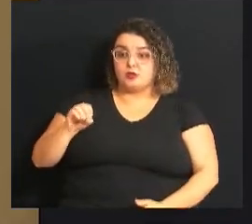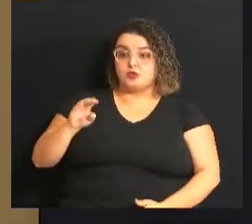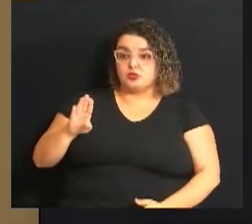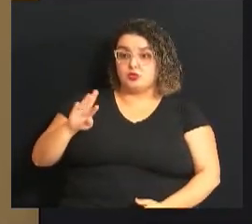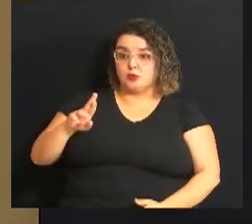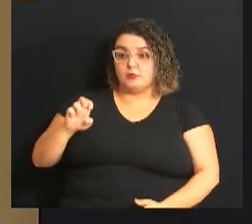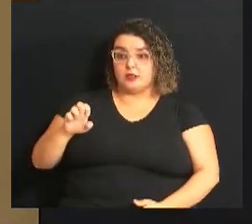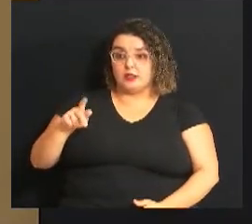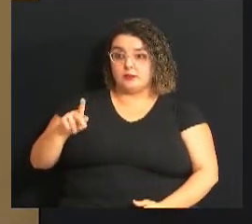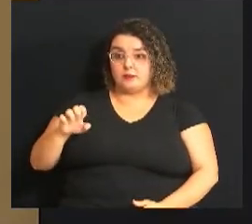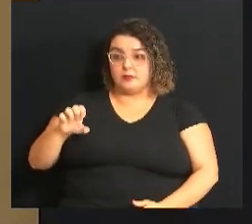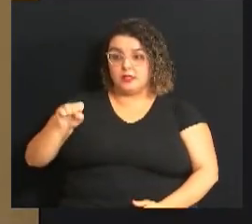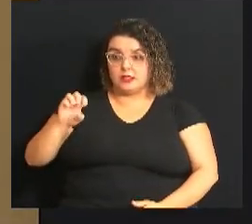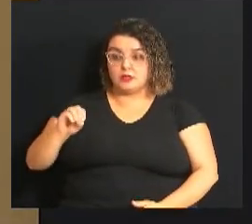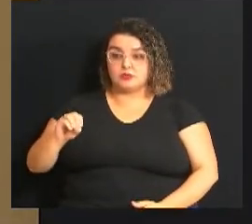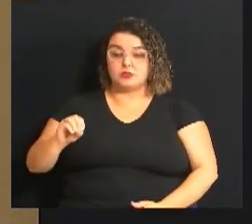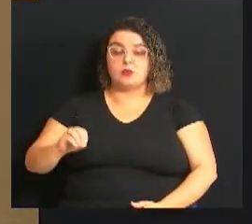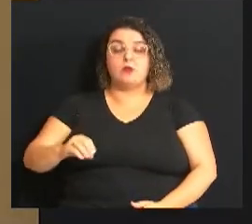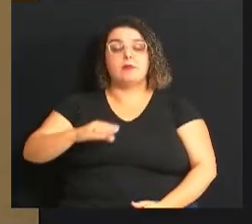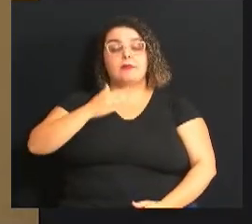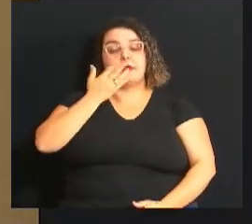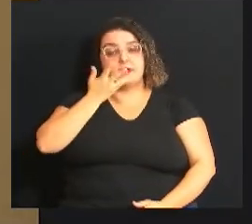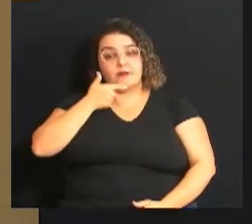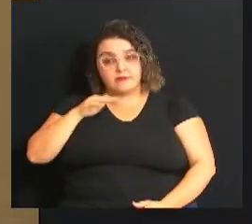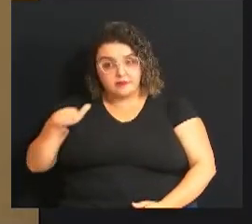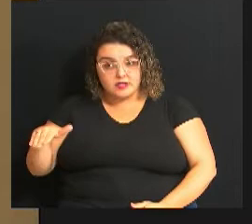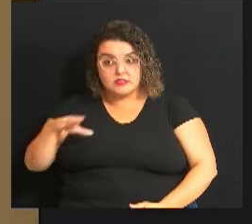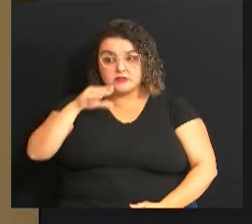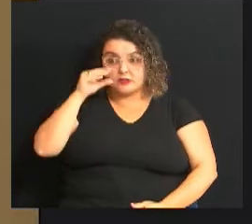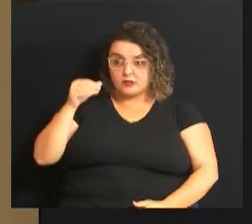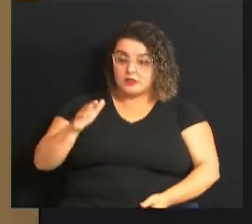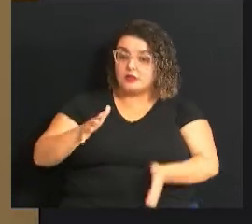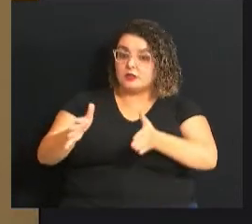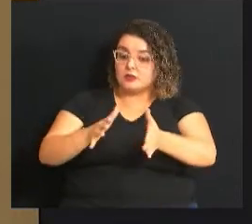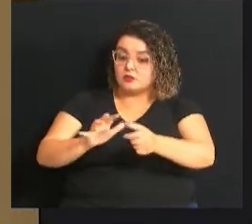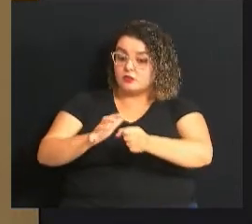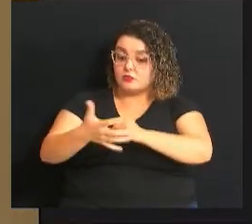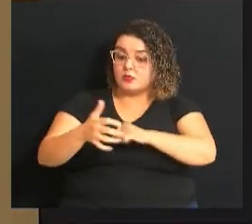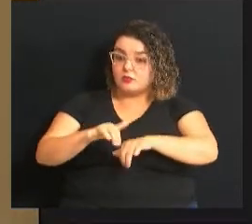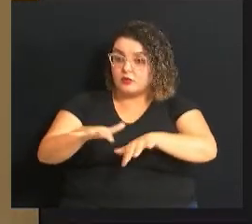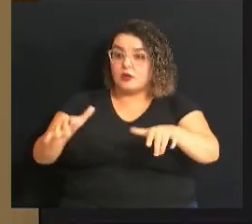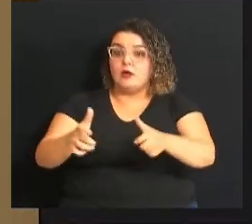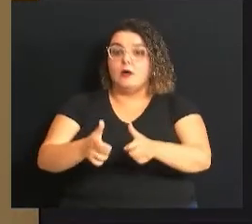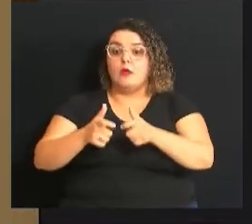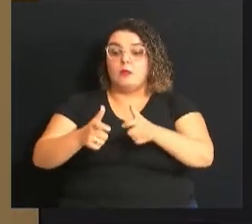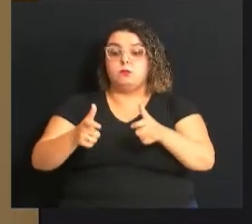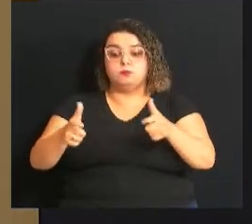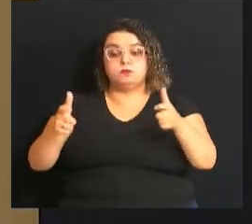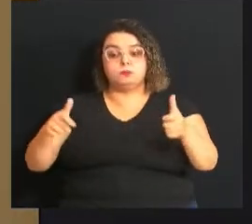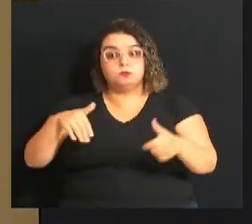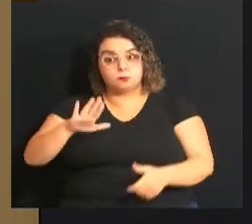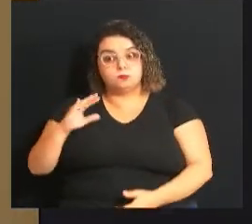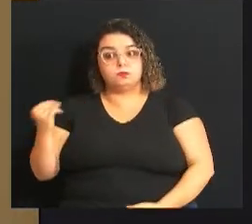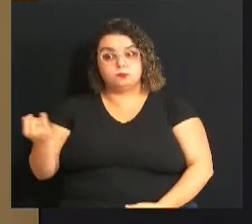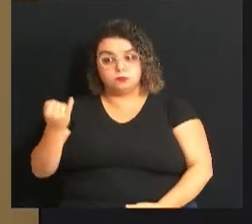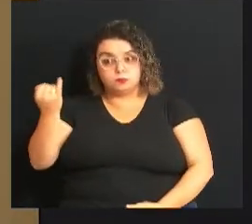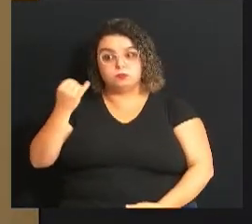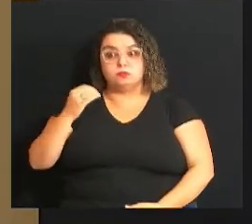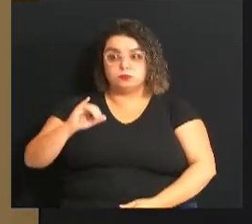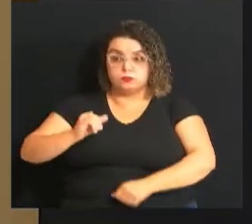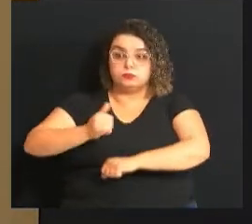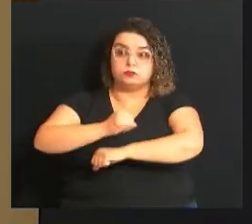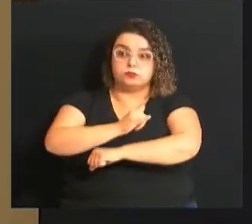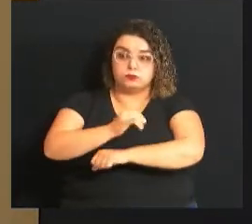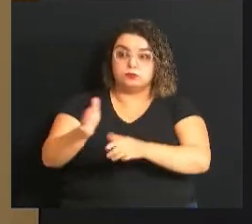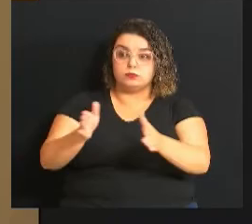né? Infância e adolescência. E agora com a pandemia, os estudos mostraram um aumento ainda mais importante dessa obesidade nessa